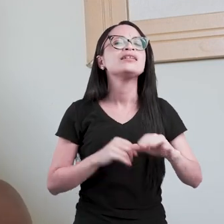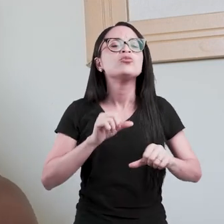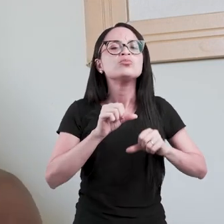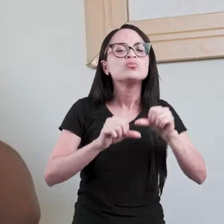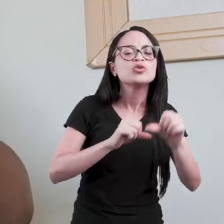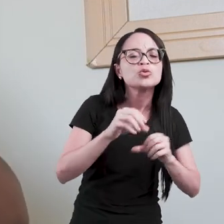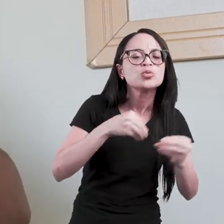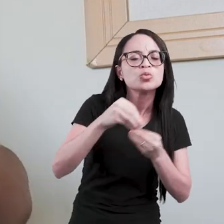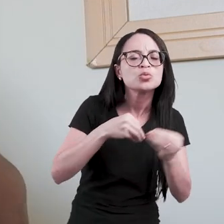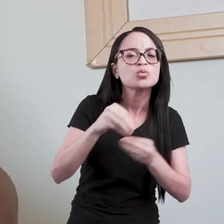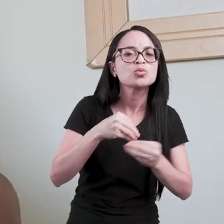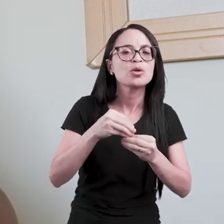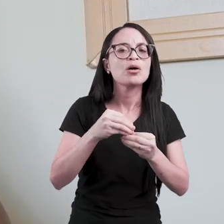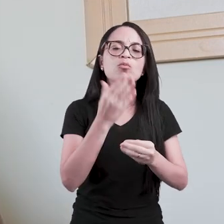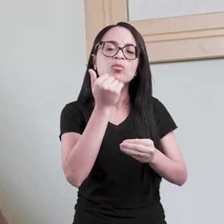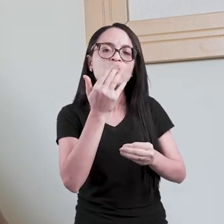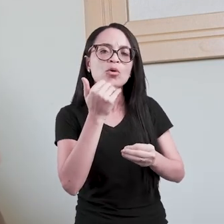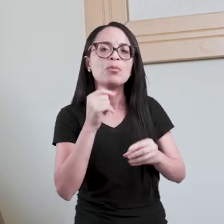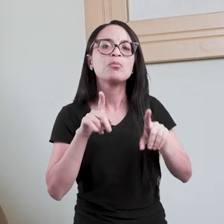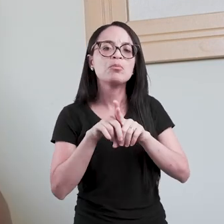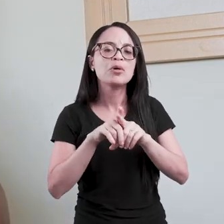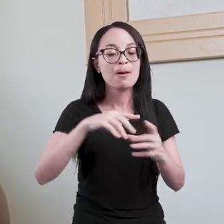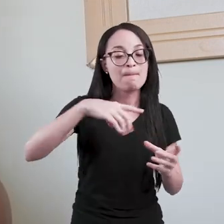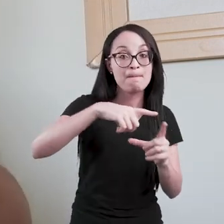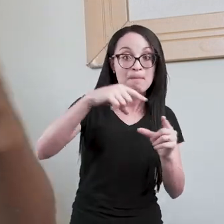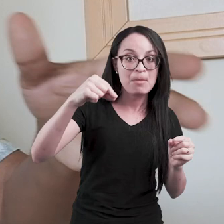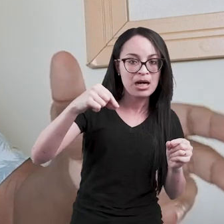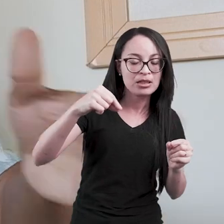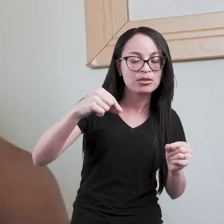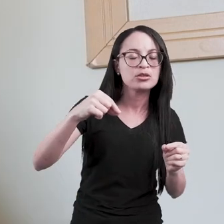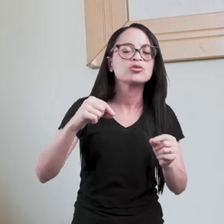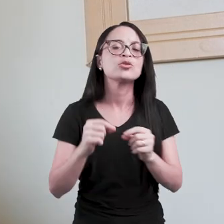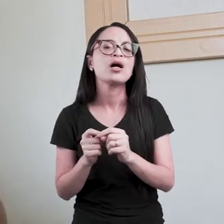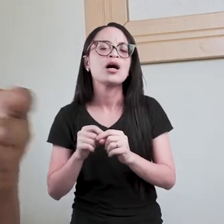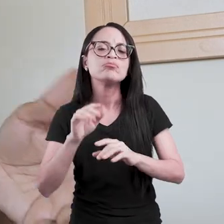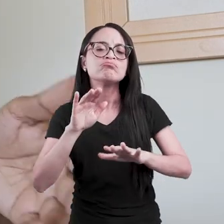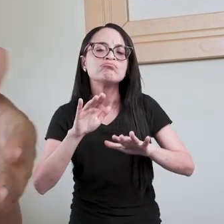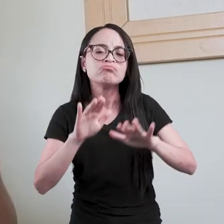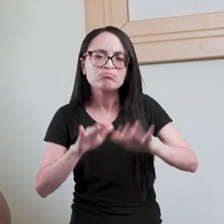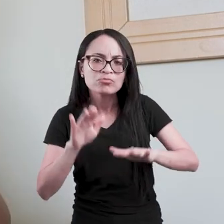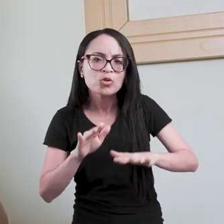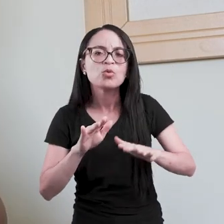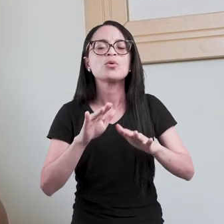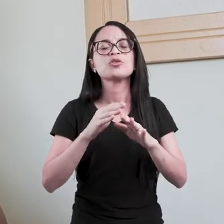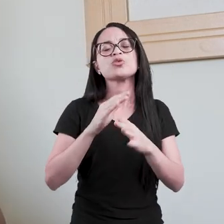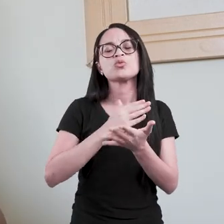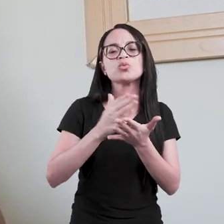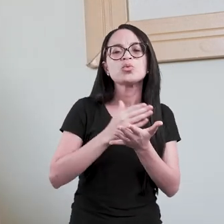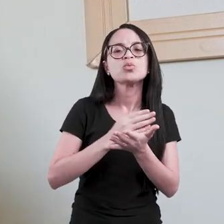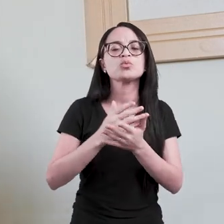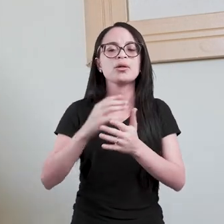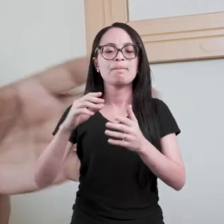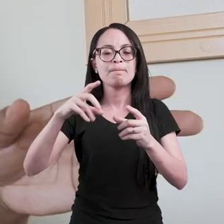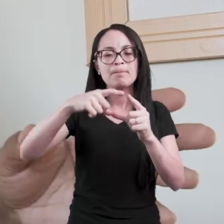alimento nativo envolto naquela própria palha. Algumas localidades utilizam-se palha de bananeira, só que costumeiramente utilizam palha de bananeira